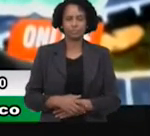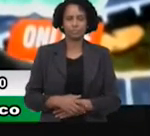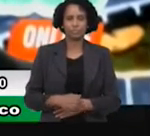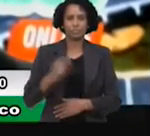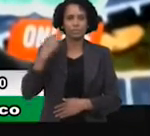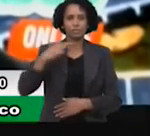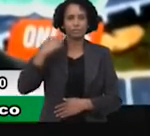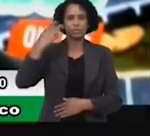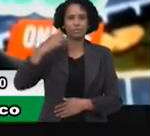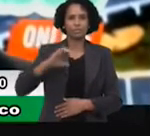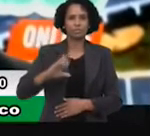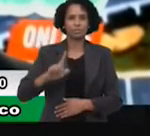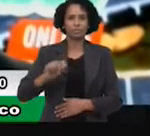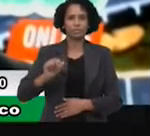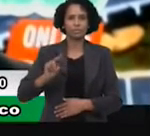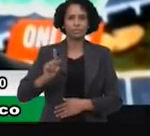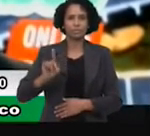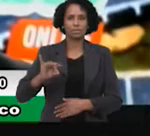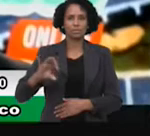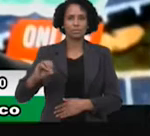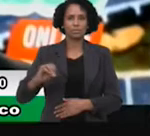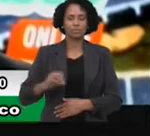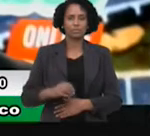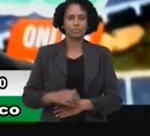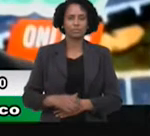Vereador Cláudio da Locadora.